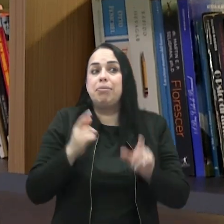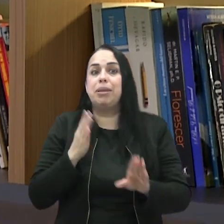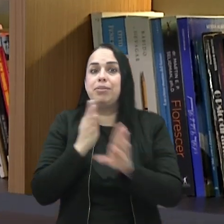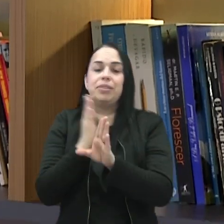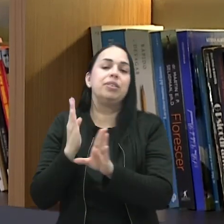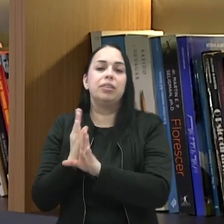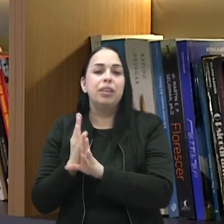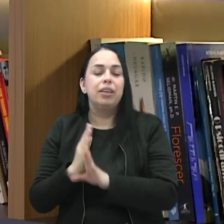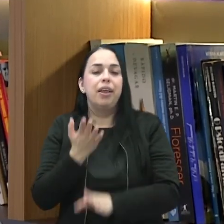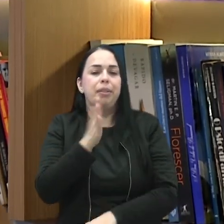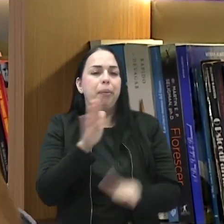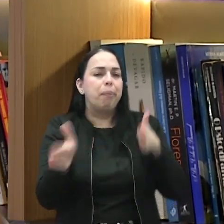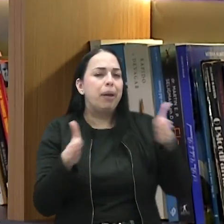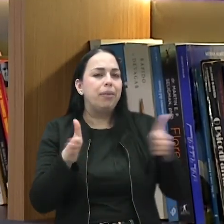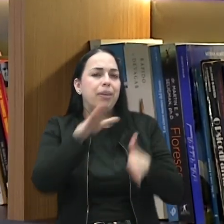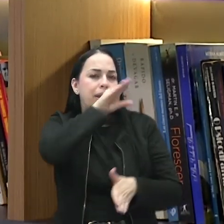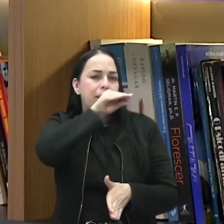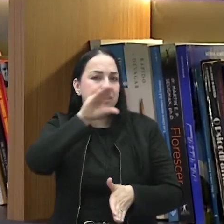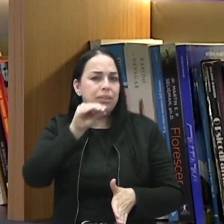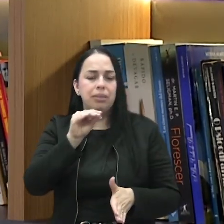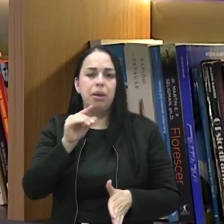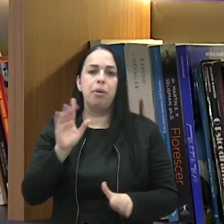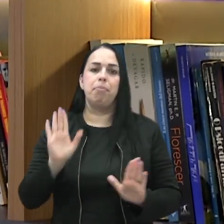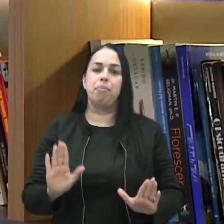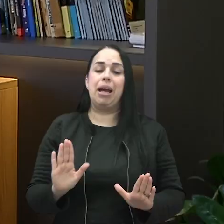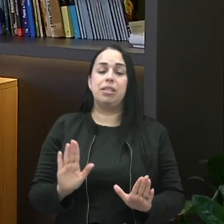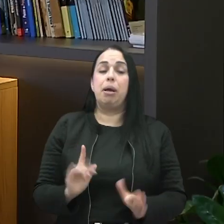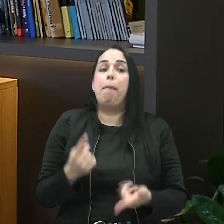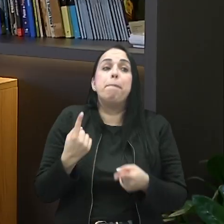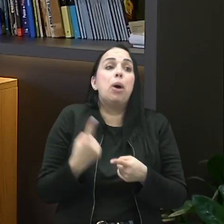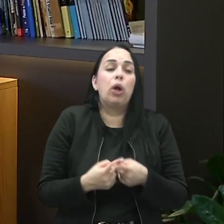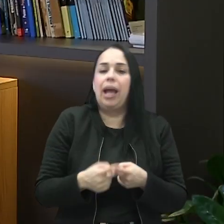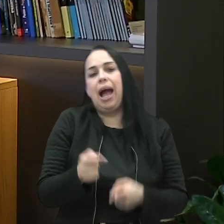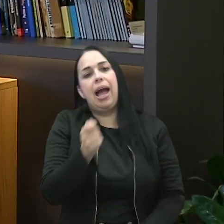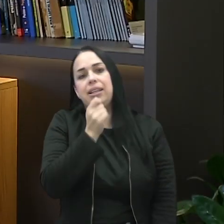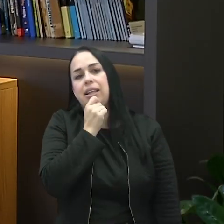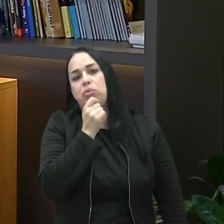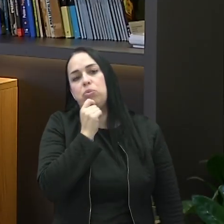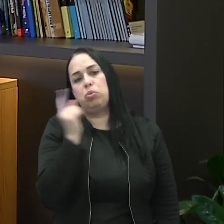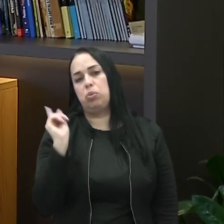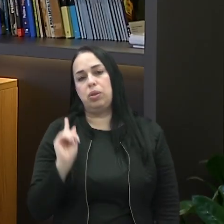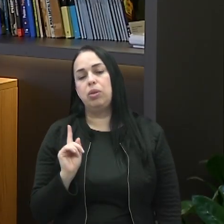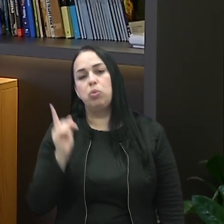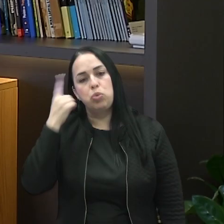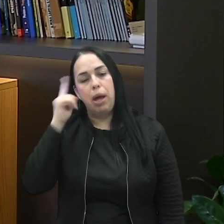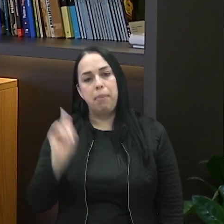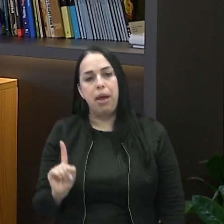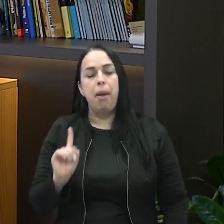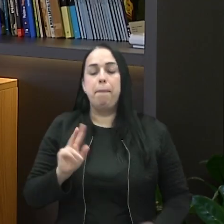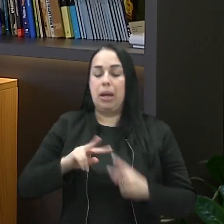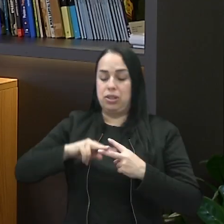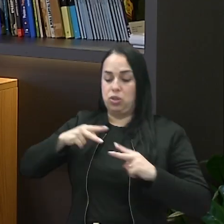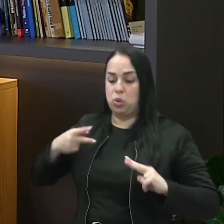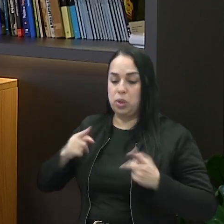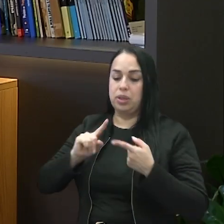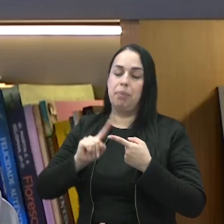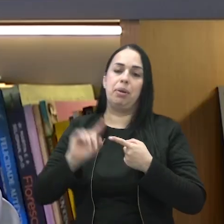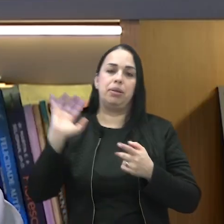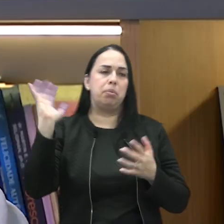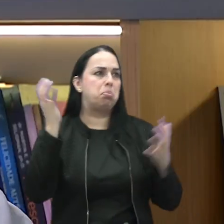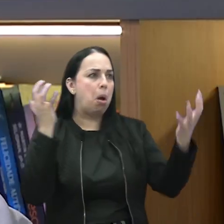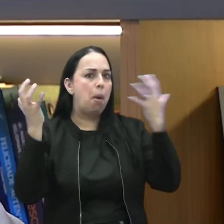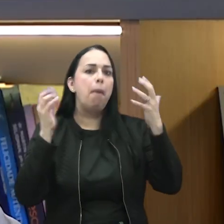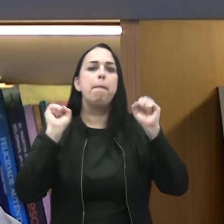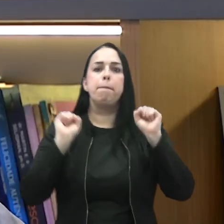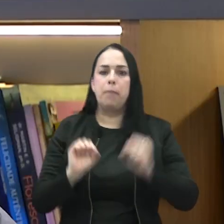vezes, os primeiros sinais da doença aparecem ainda na adolescência. As causas da doença ainda não são conhecidas, mas fatores genéticos